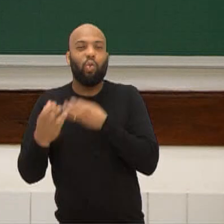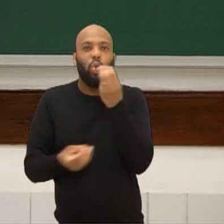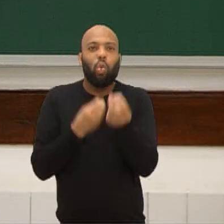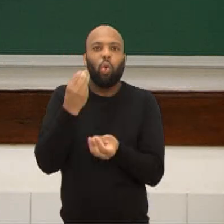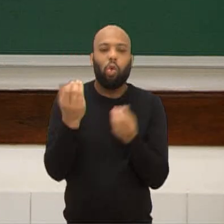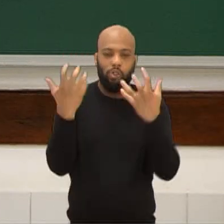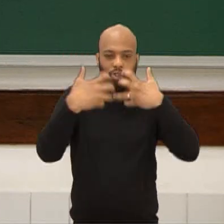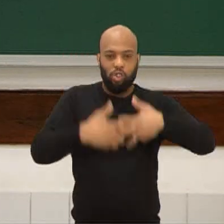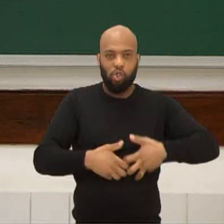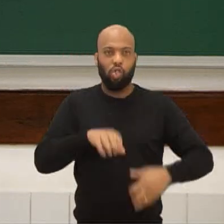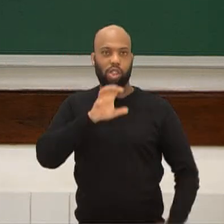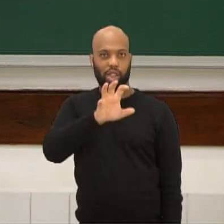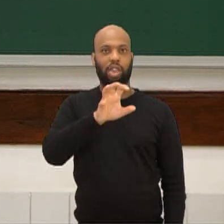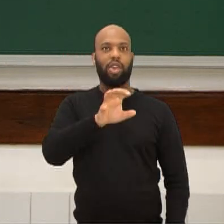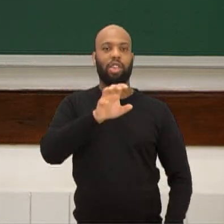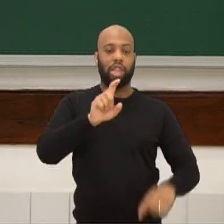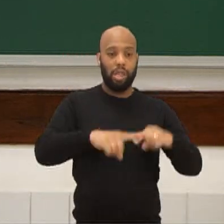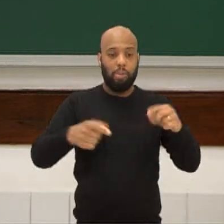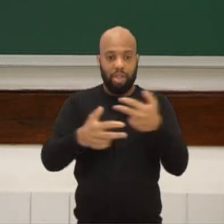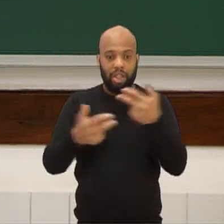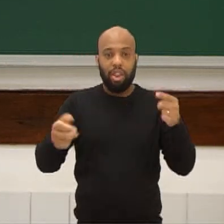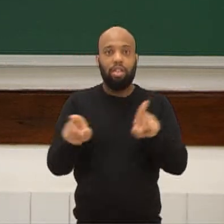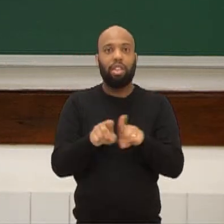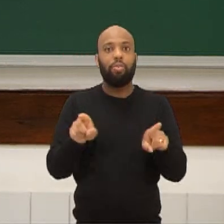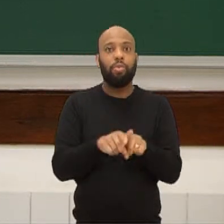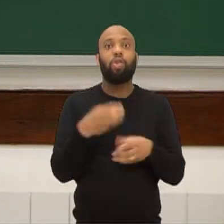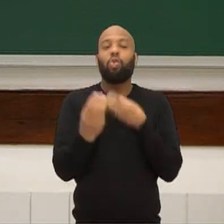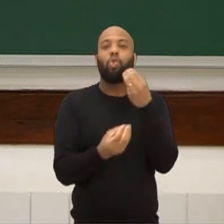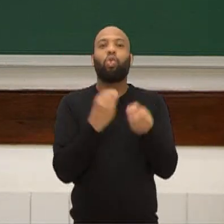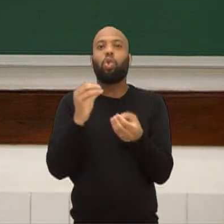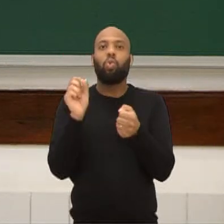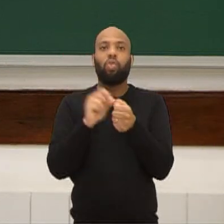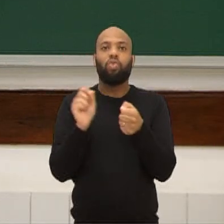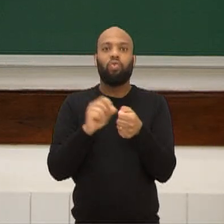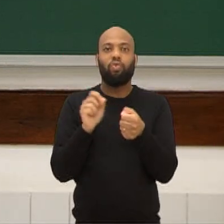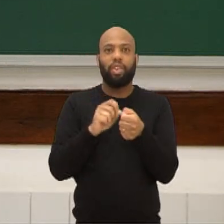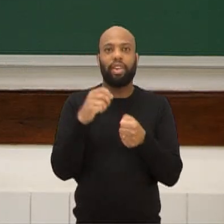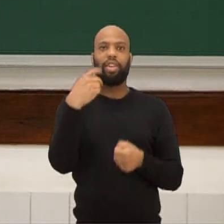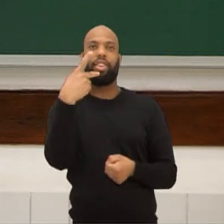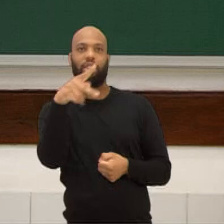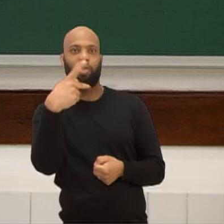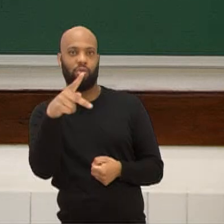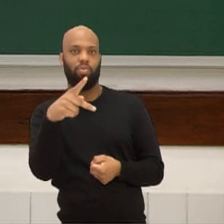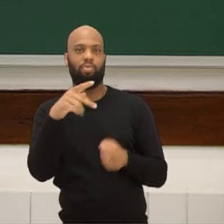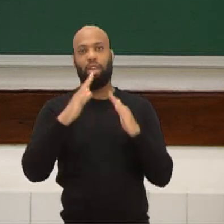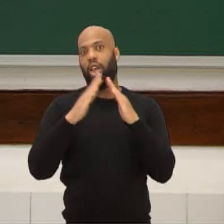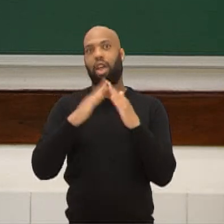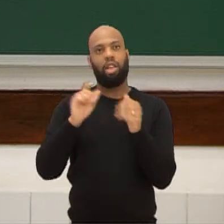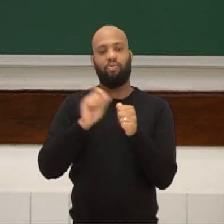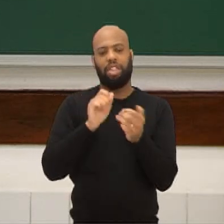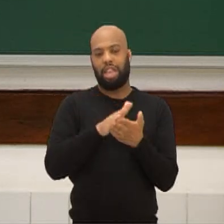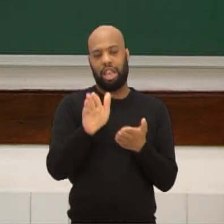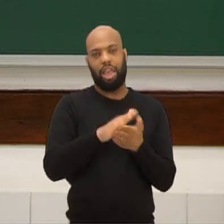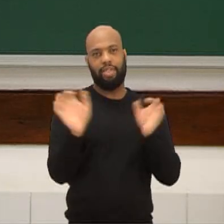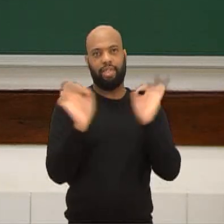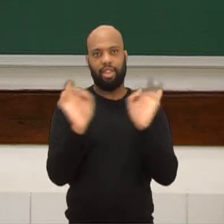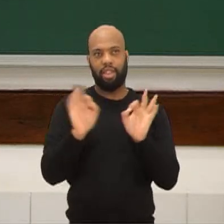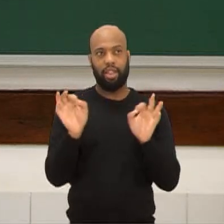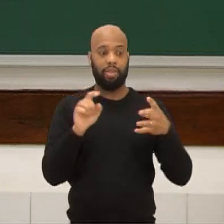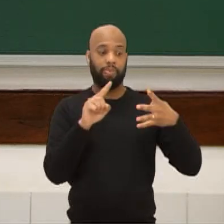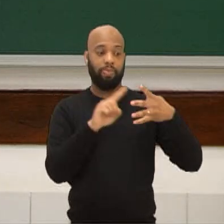material profissional e para vocês entenderem como você pode fazer um material na sua casa sem custo nenhum. Ok? Então, para quem respondeu a